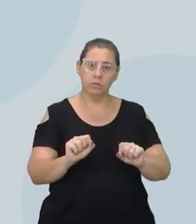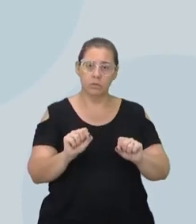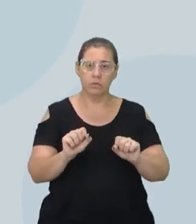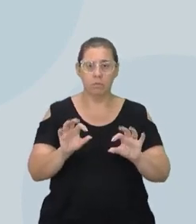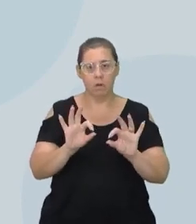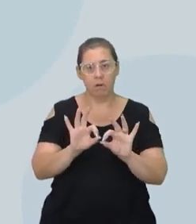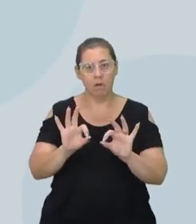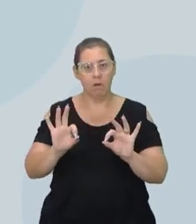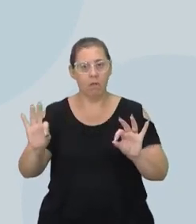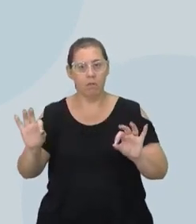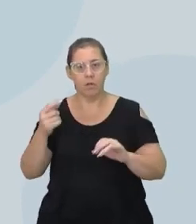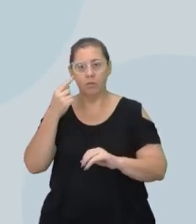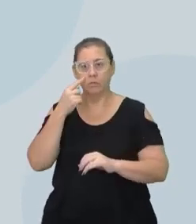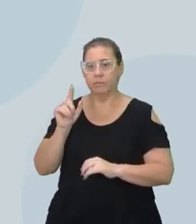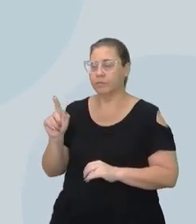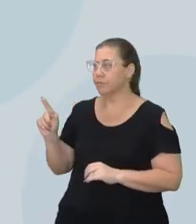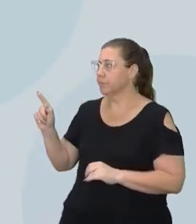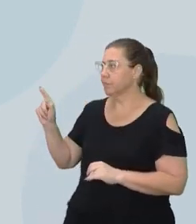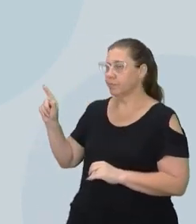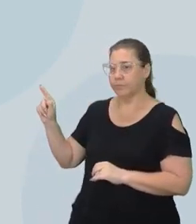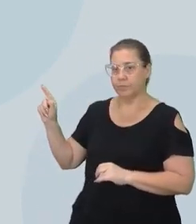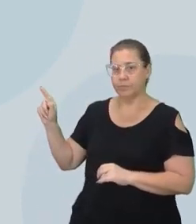linear, que está aí. Então, ó,